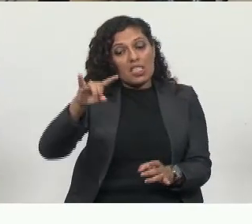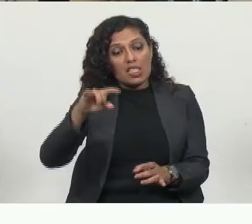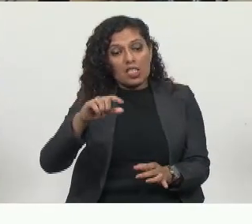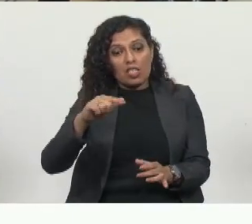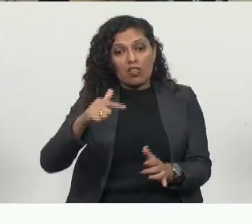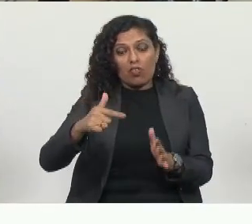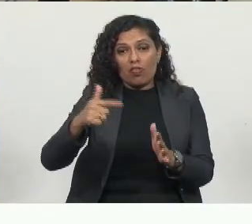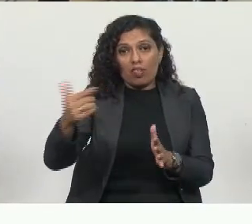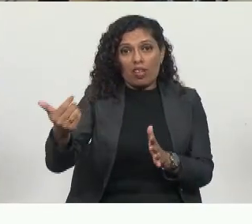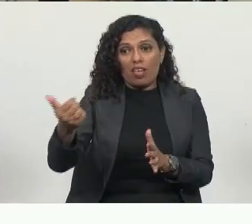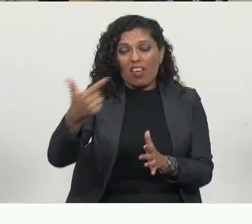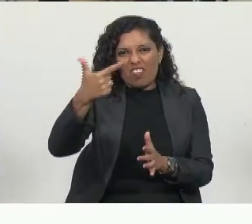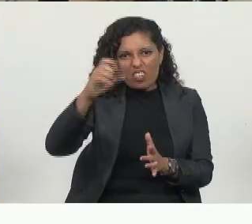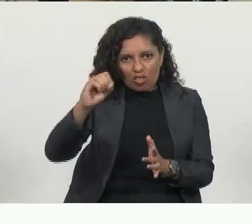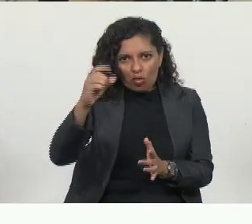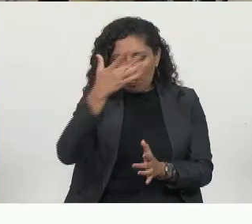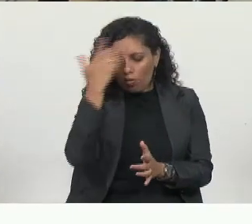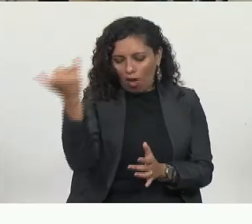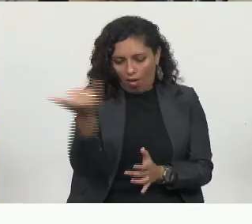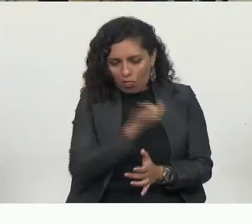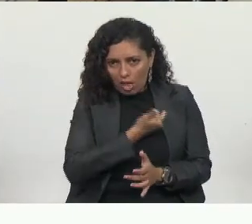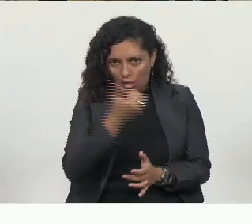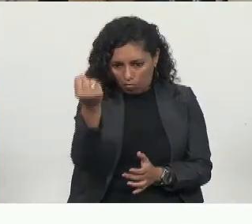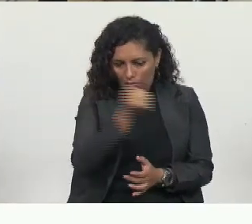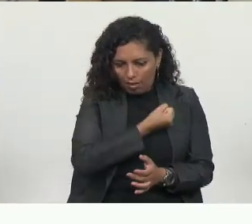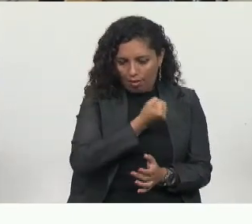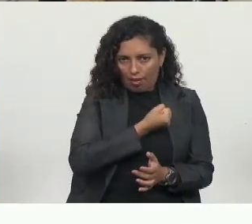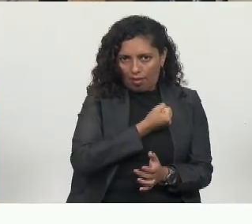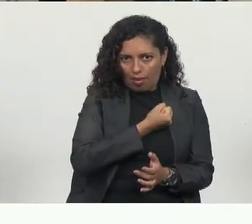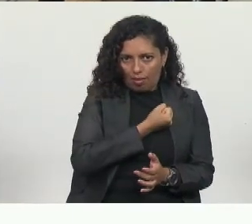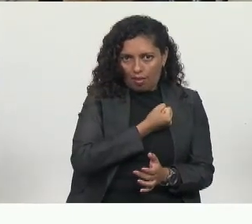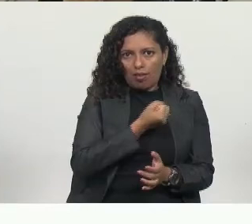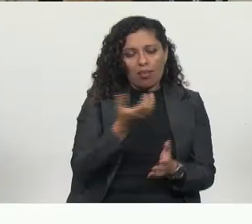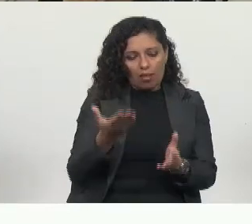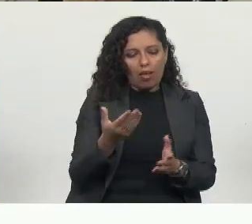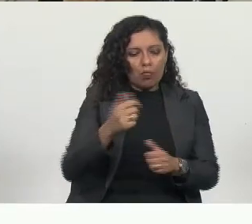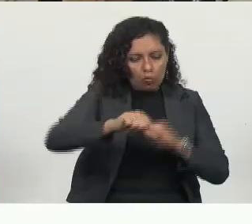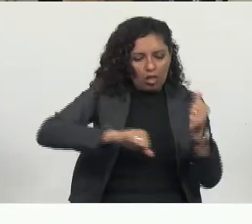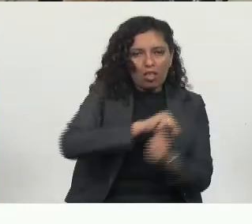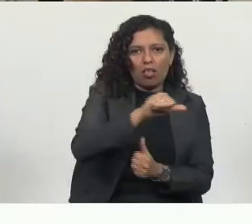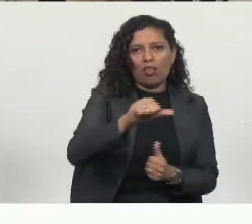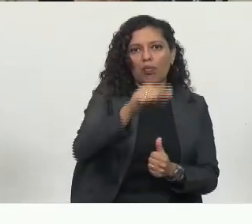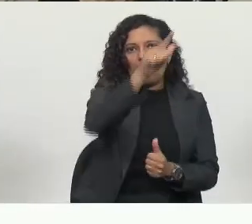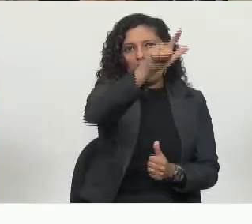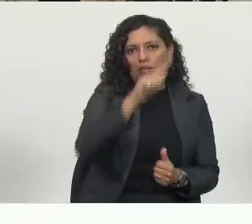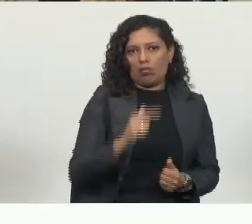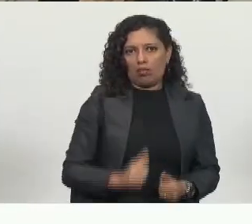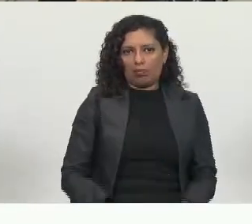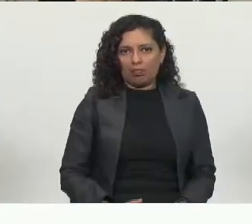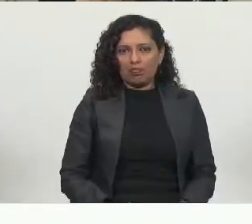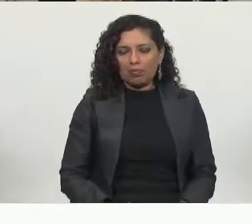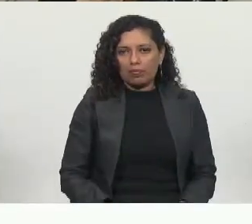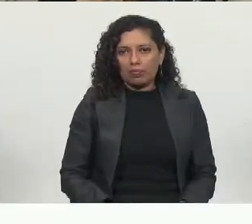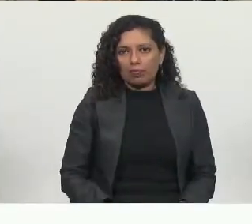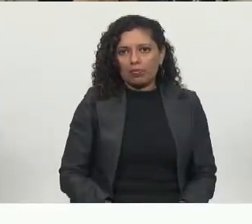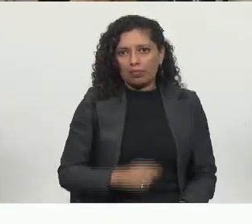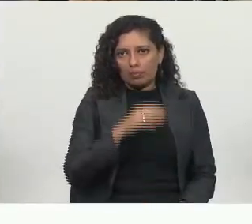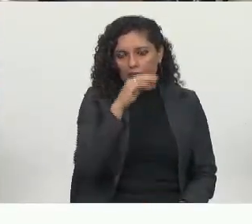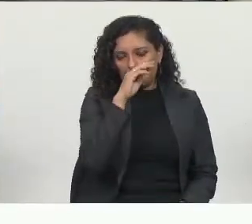grave, porque a gente tem um acordo junto à Polícia Militar, junto à Polícia Civil, de não